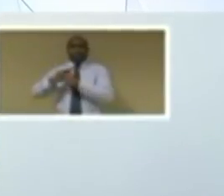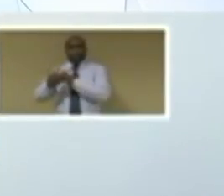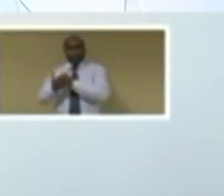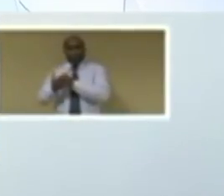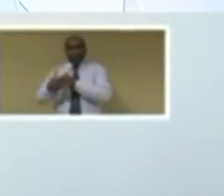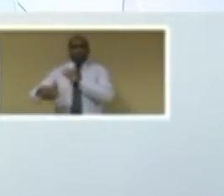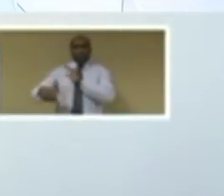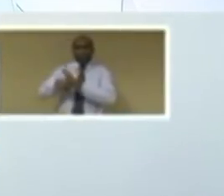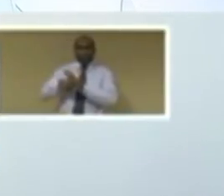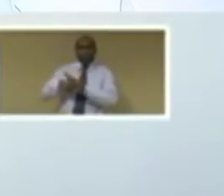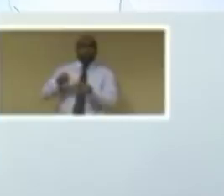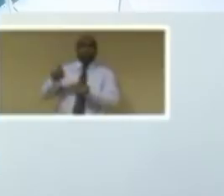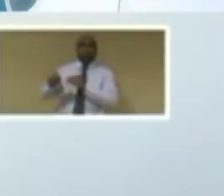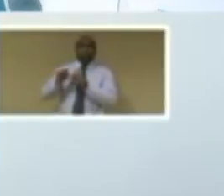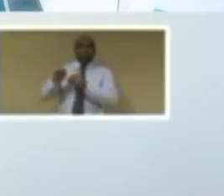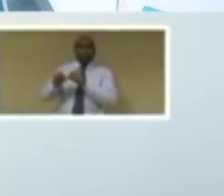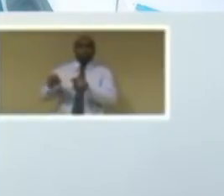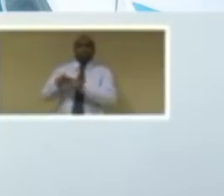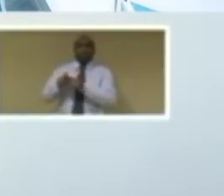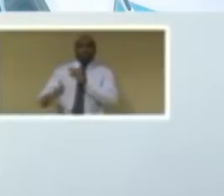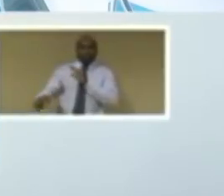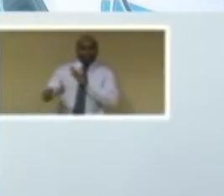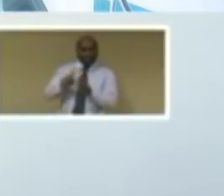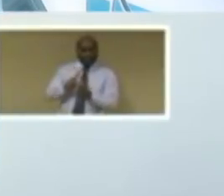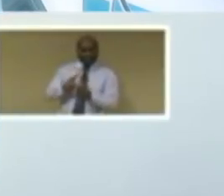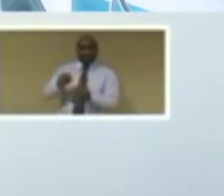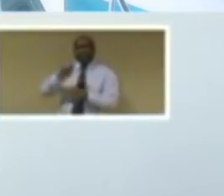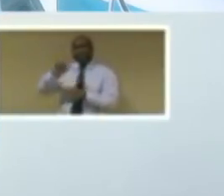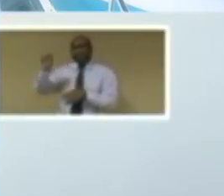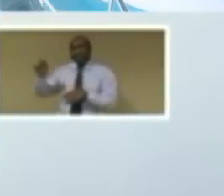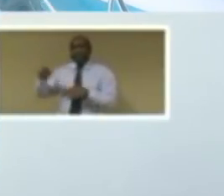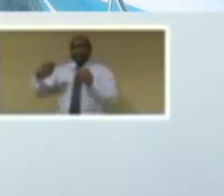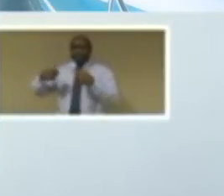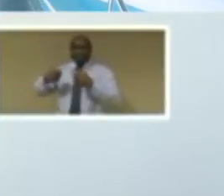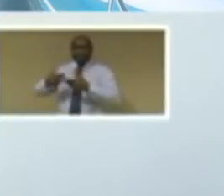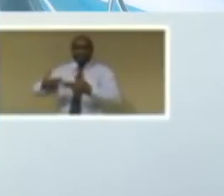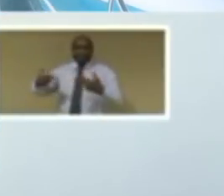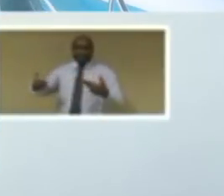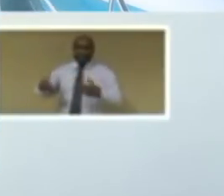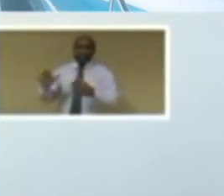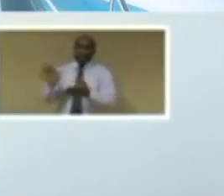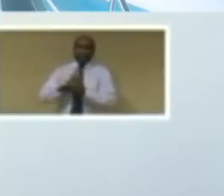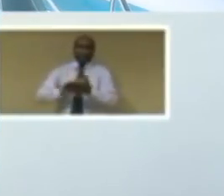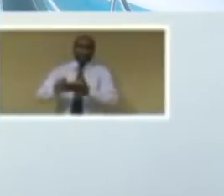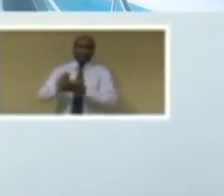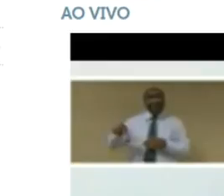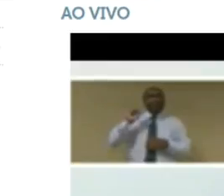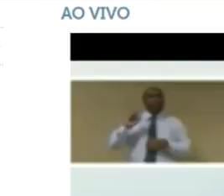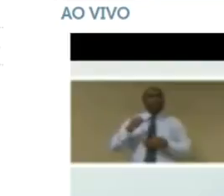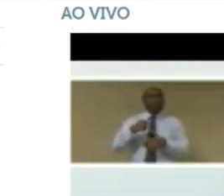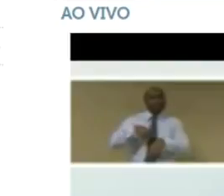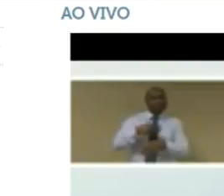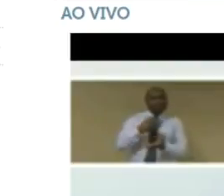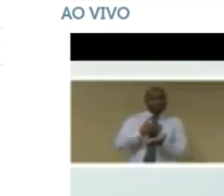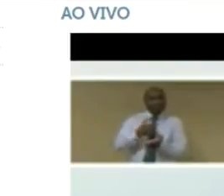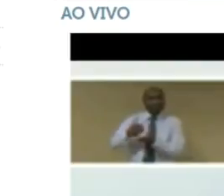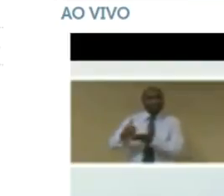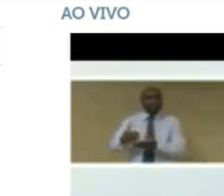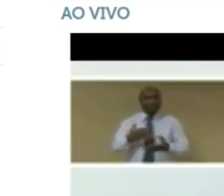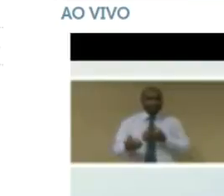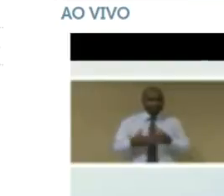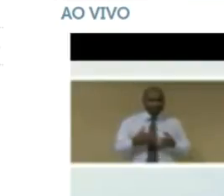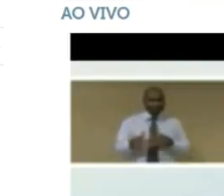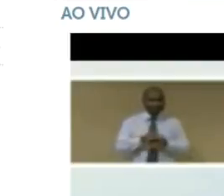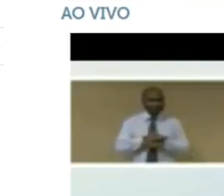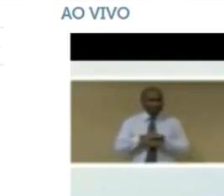Covid-19 e que a decisão não ponderou o fato de que o contrato anterior celebrado não poderia ser mais prorrogado. O voto do